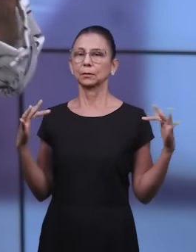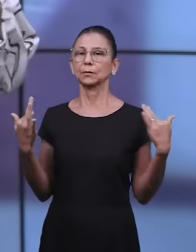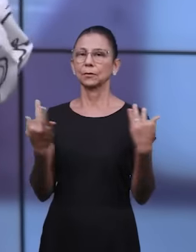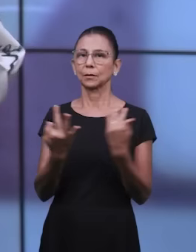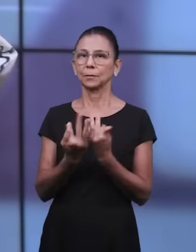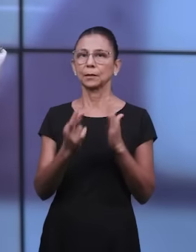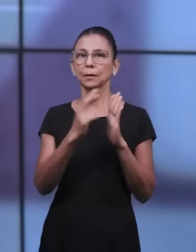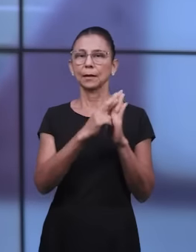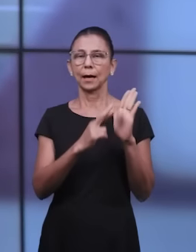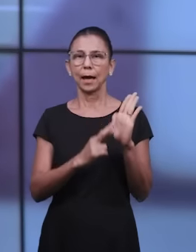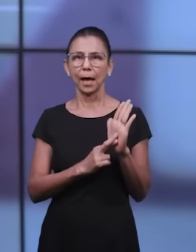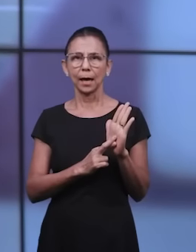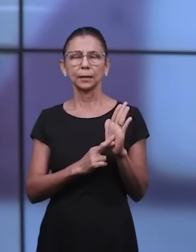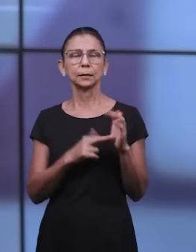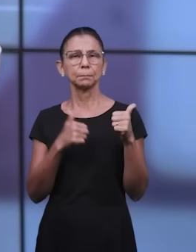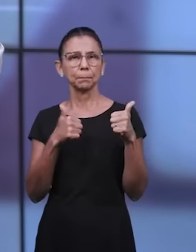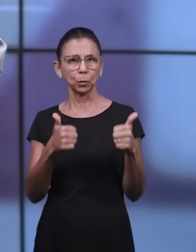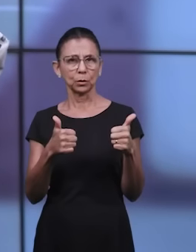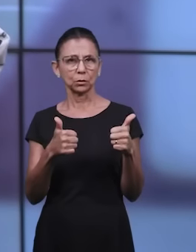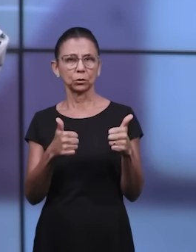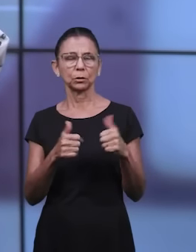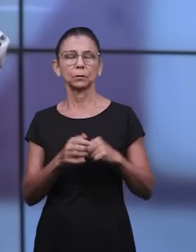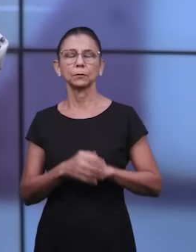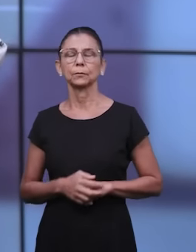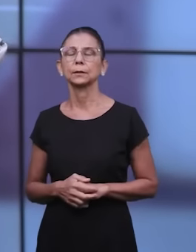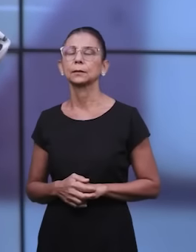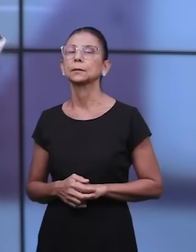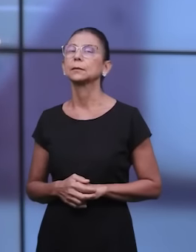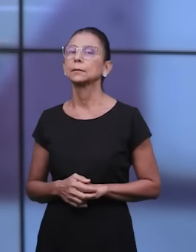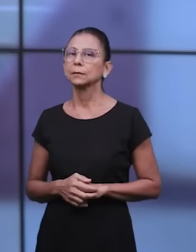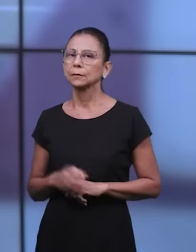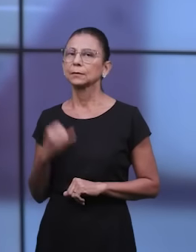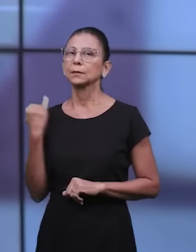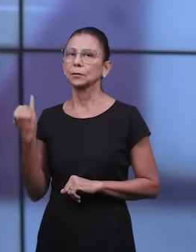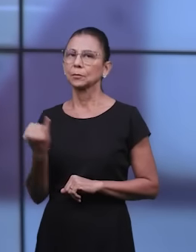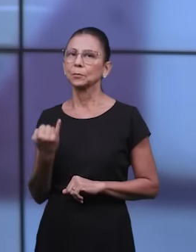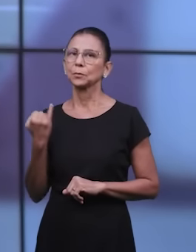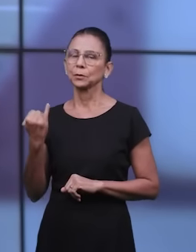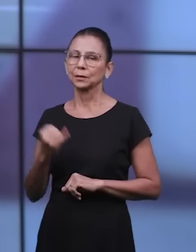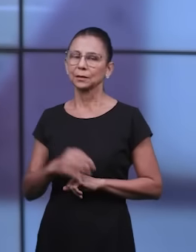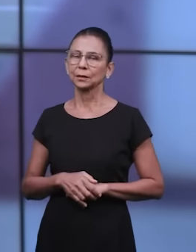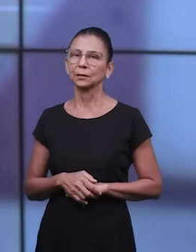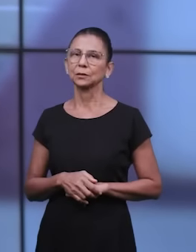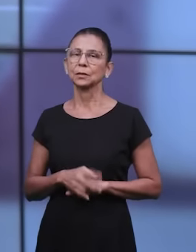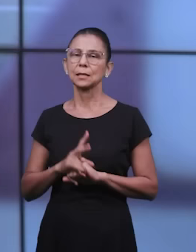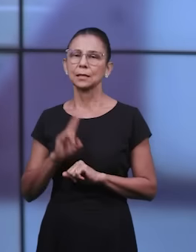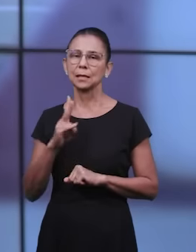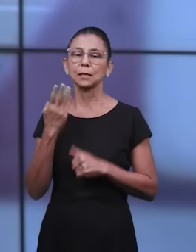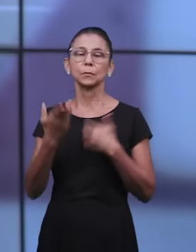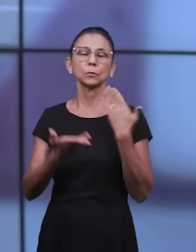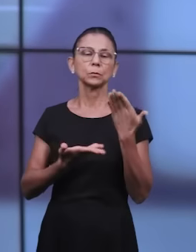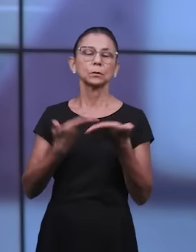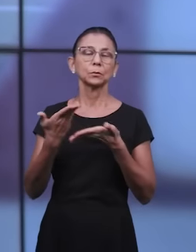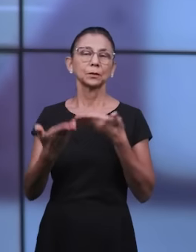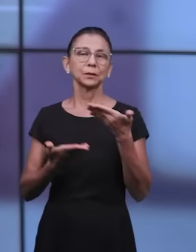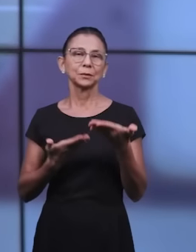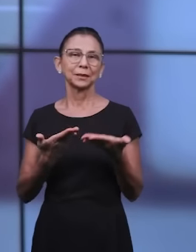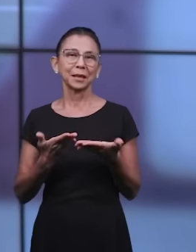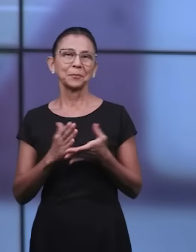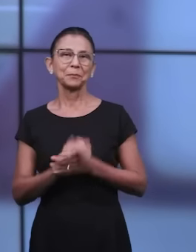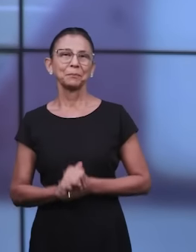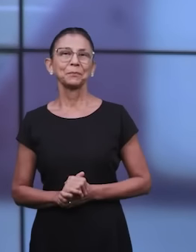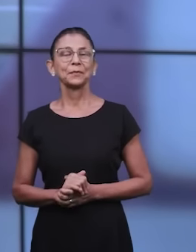mais saudáveis para a nossa casa, também devemos cuidar da manutenção do que combinamos. E para a nossa